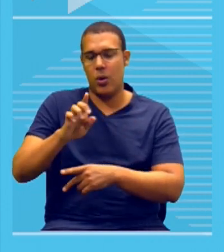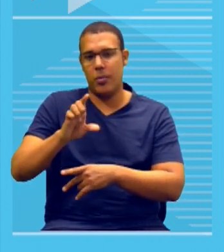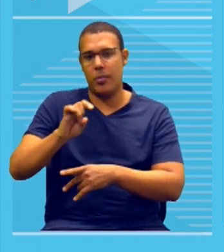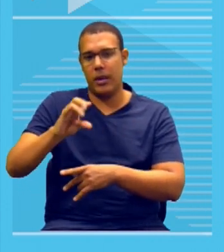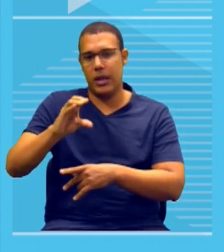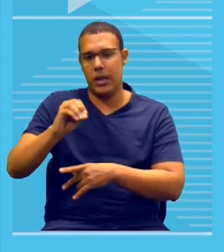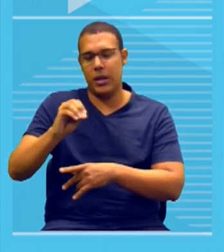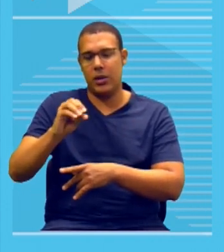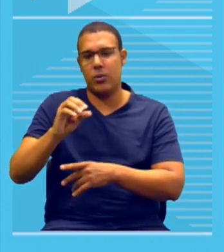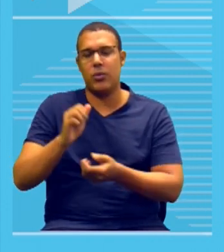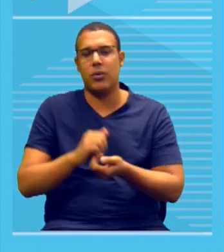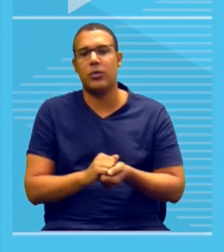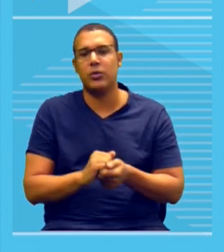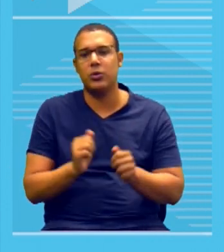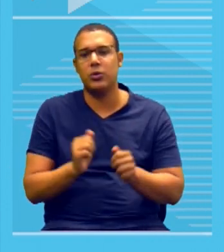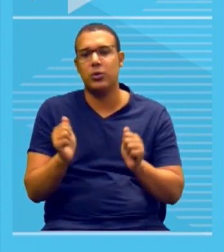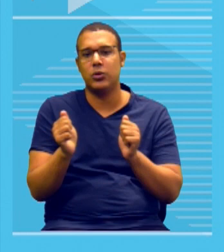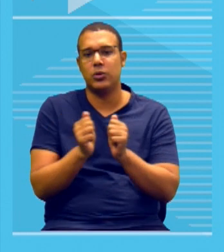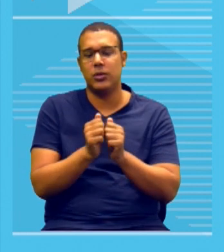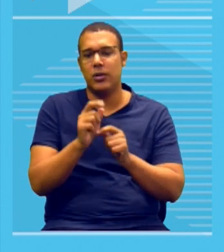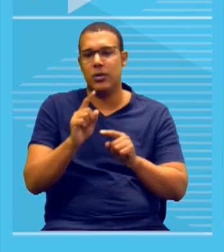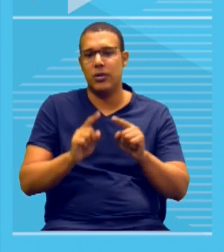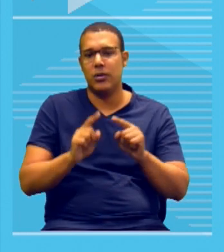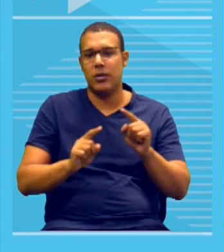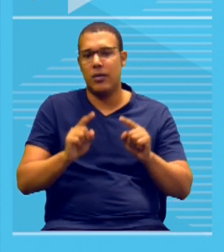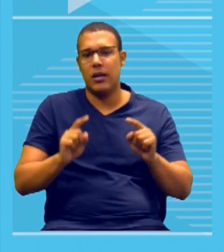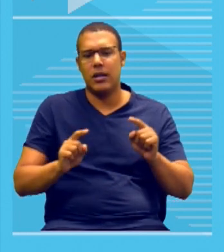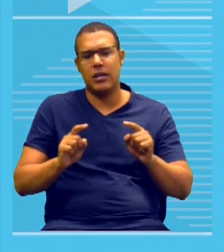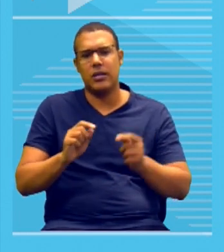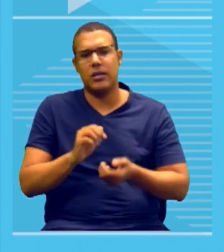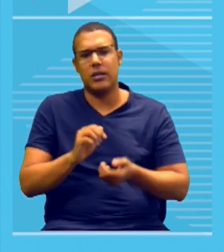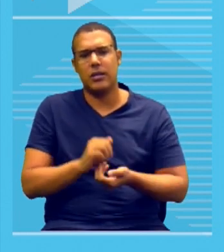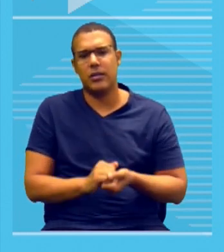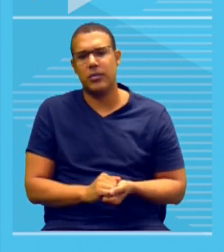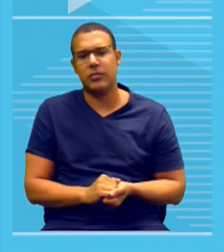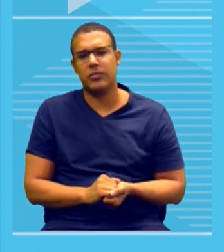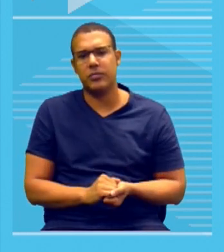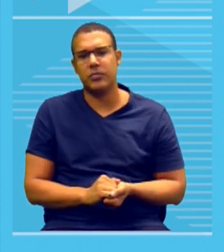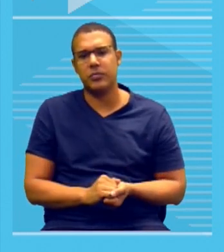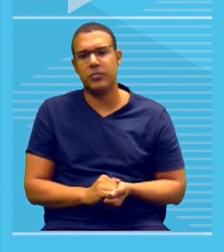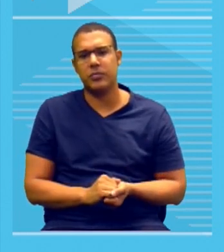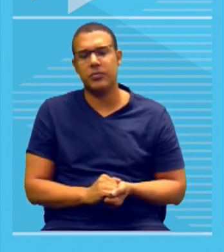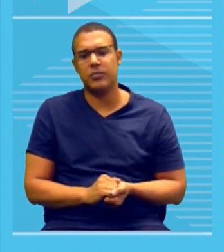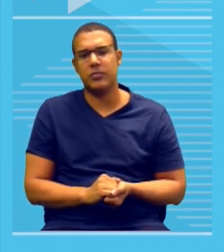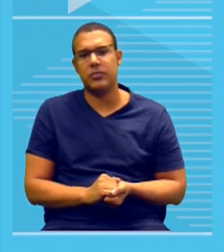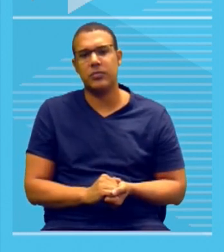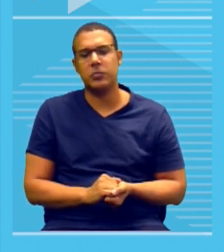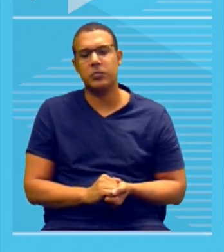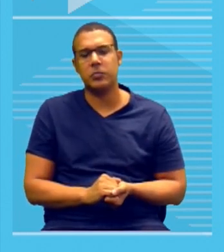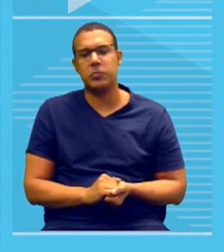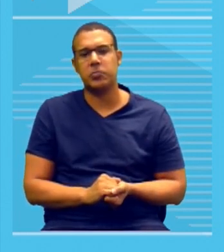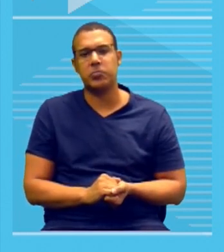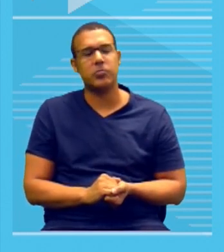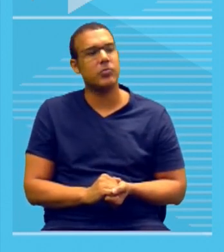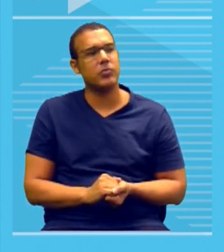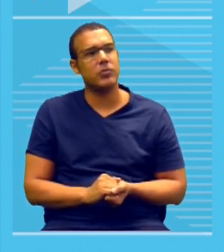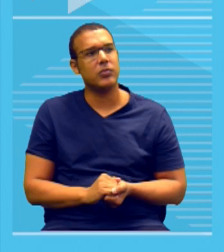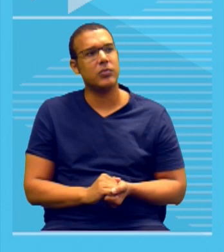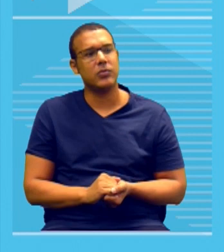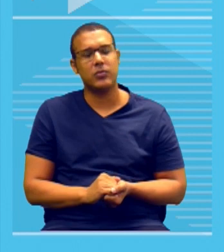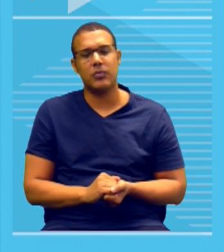em consonância com a variante de maior prestígio falar em variante de maior prestígio